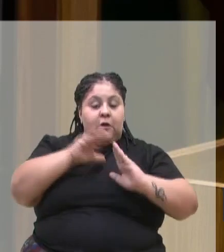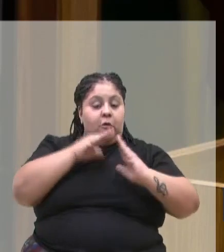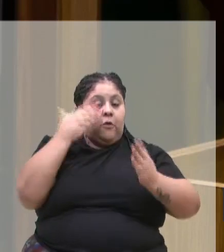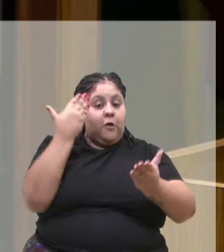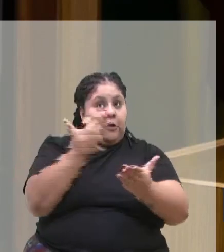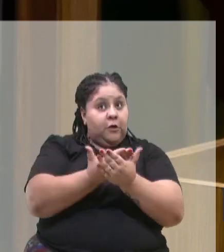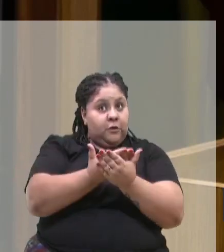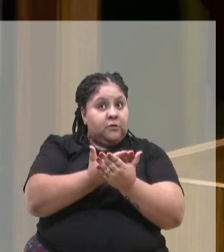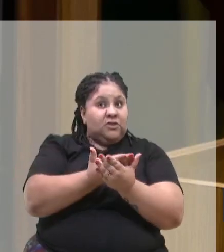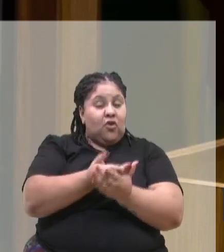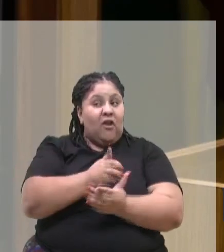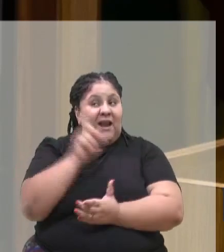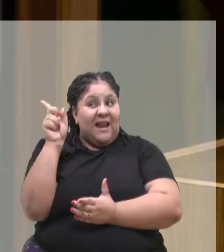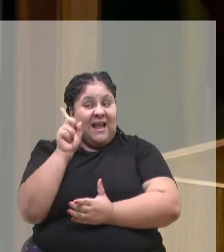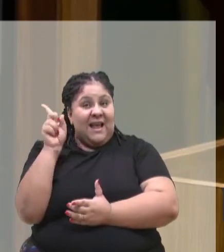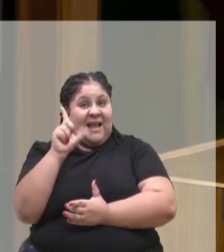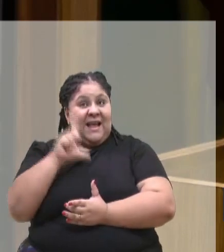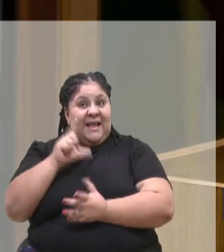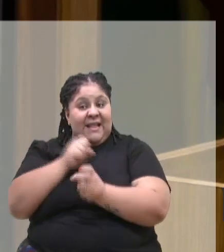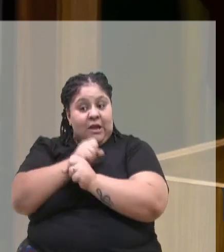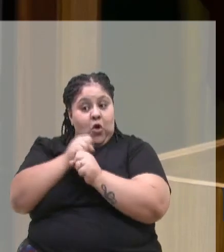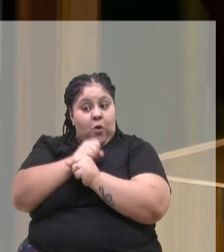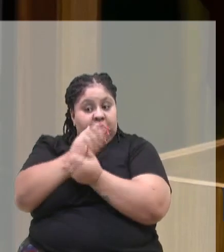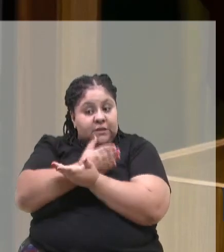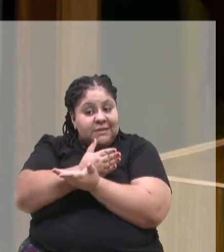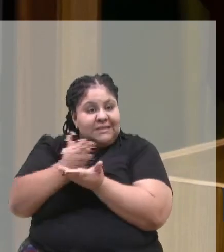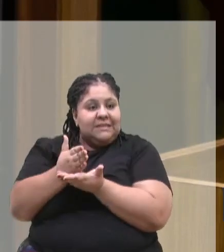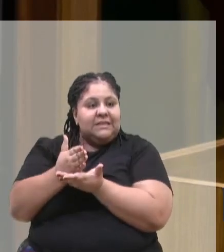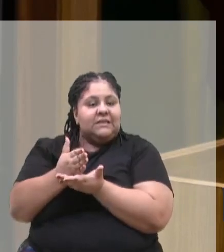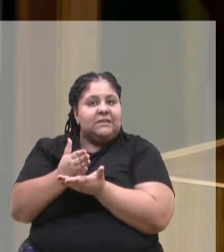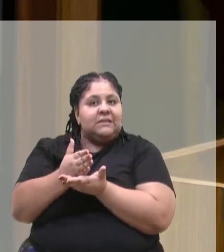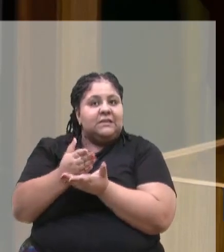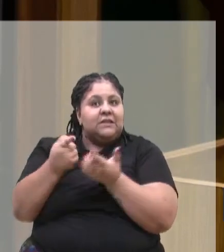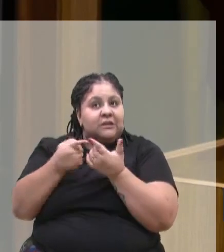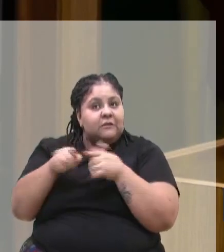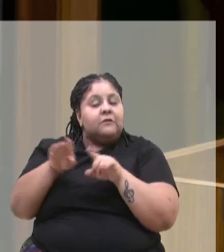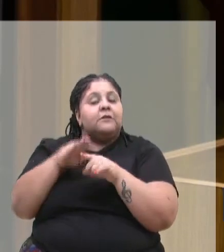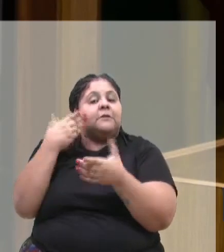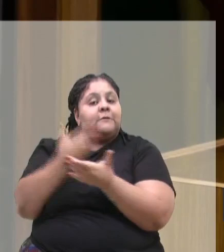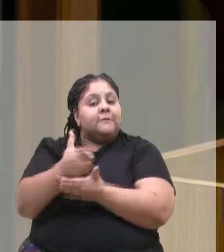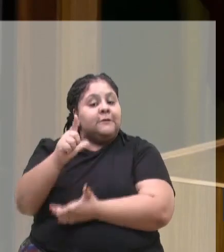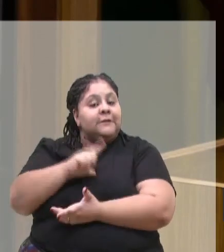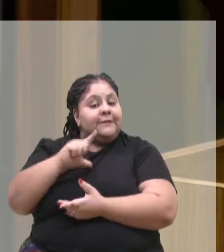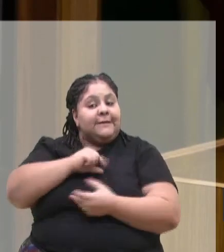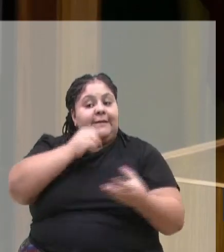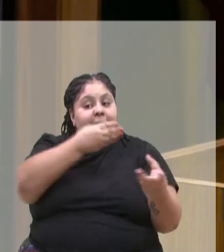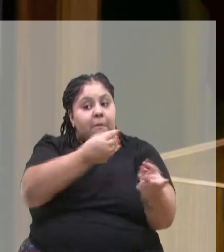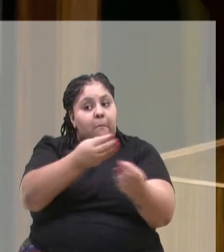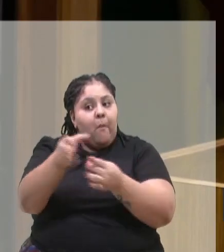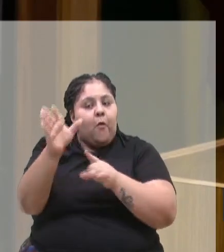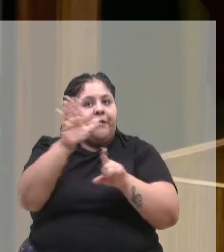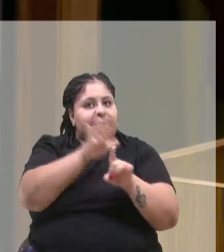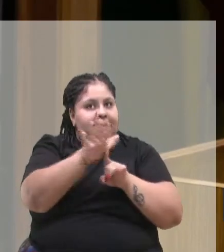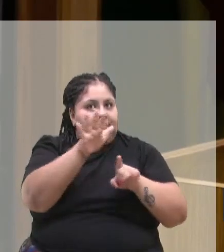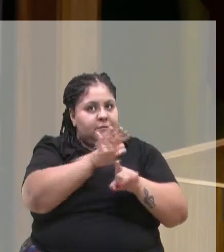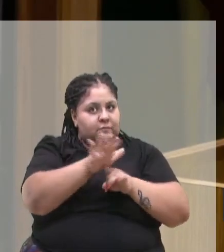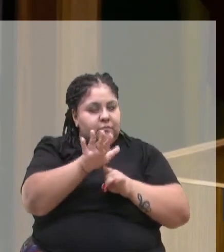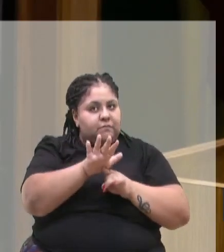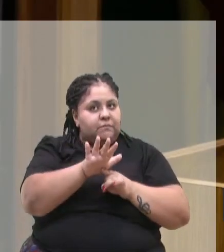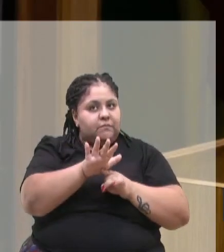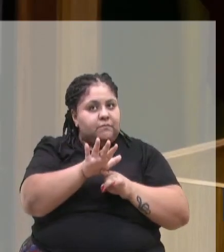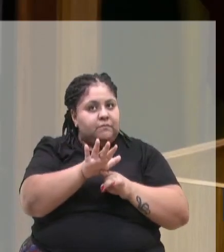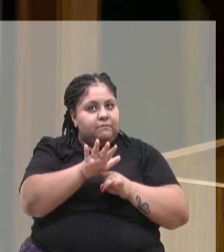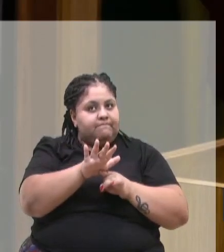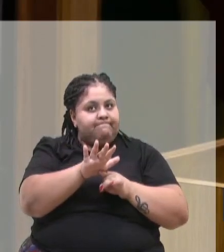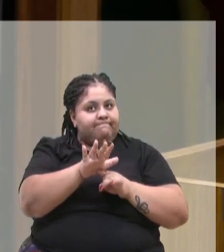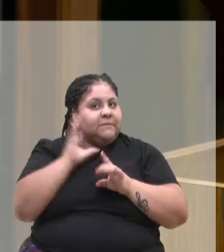São Vicente, que tem anos iniciais, mas uma escola que já tem muita demanda. O resumo